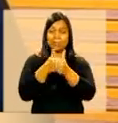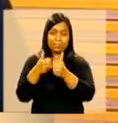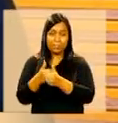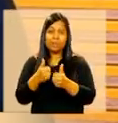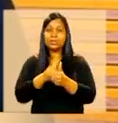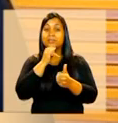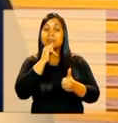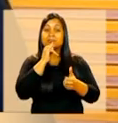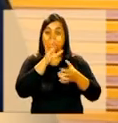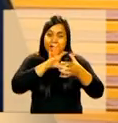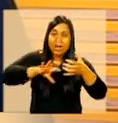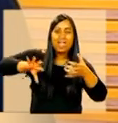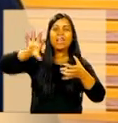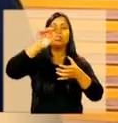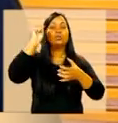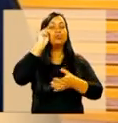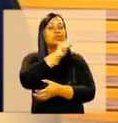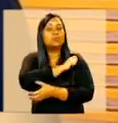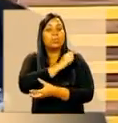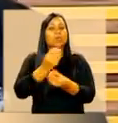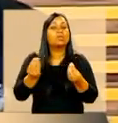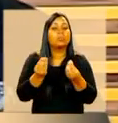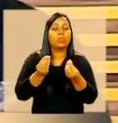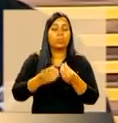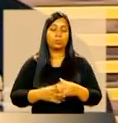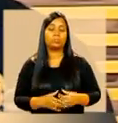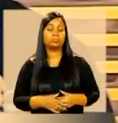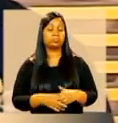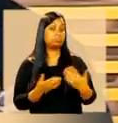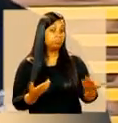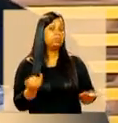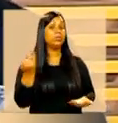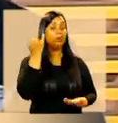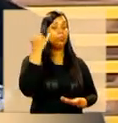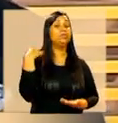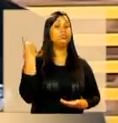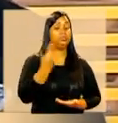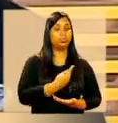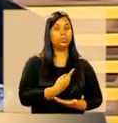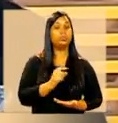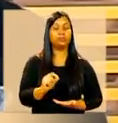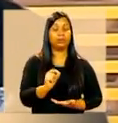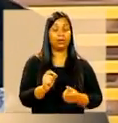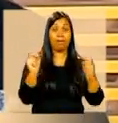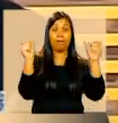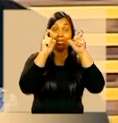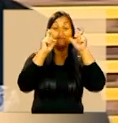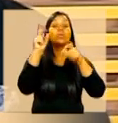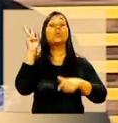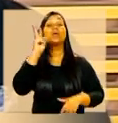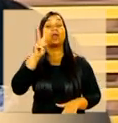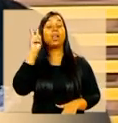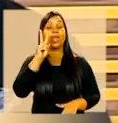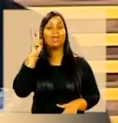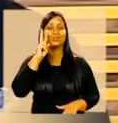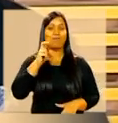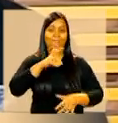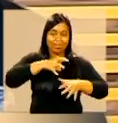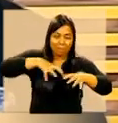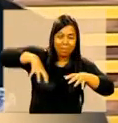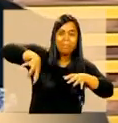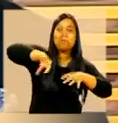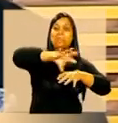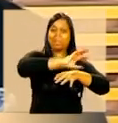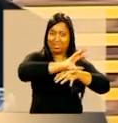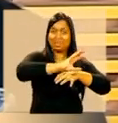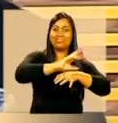por exemplo, na região de Rio Preto? O que você recomenda? Olha, é muito importante a gente se atentar à história do local da região, porque quando a